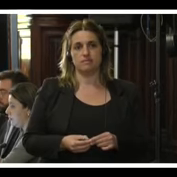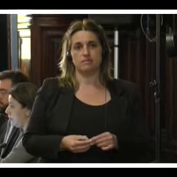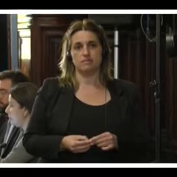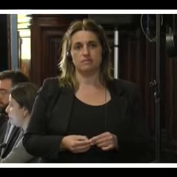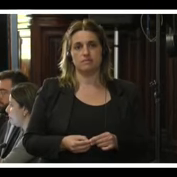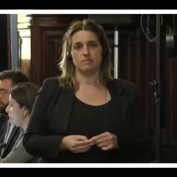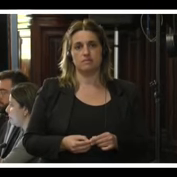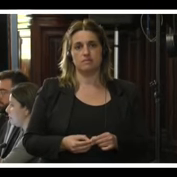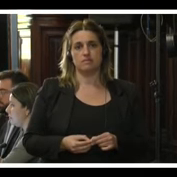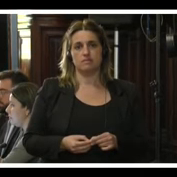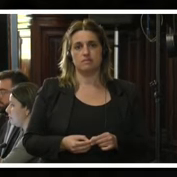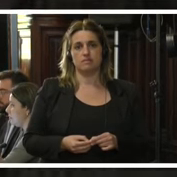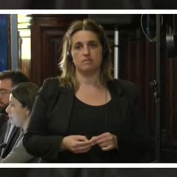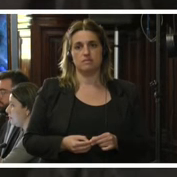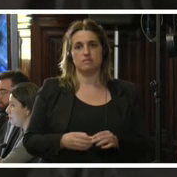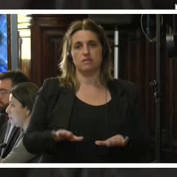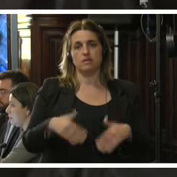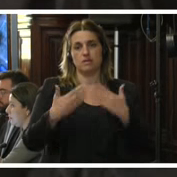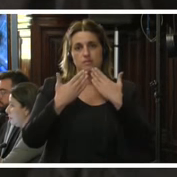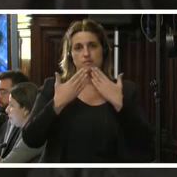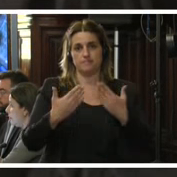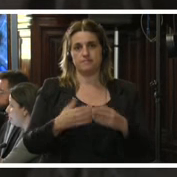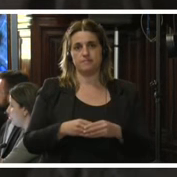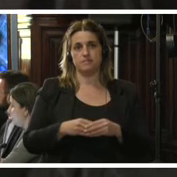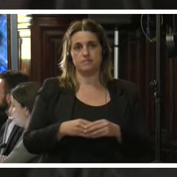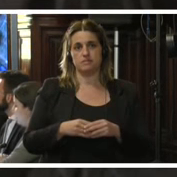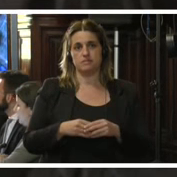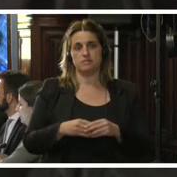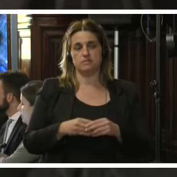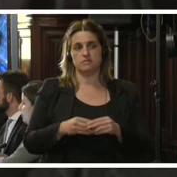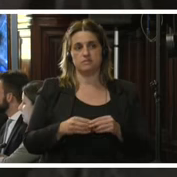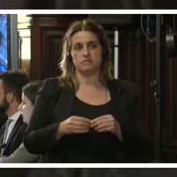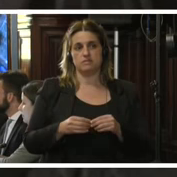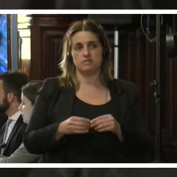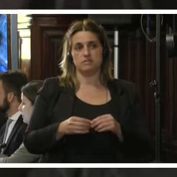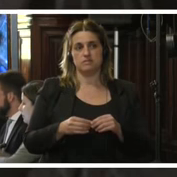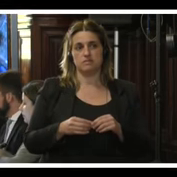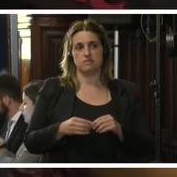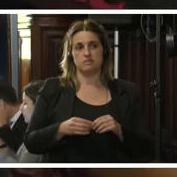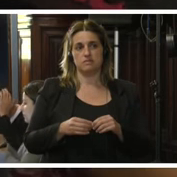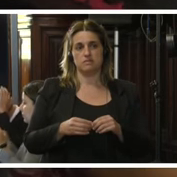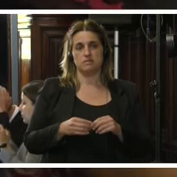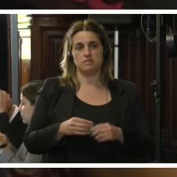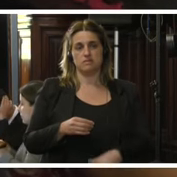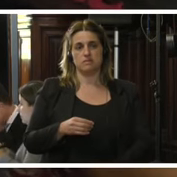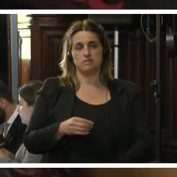Thank you very much. I invite the state to make their